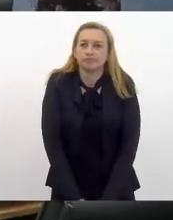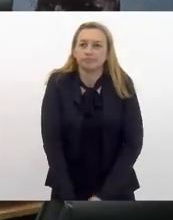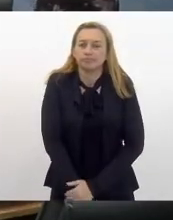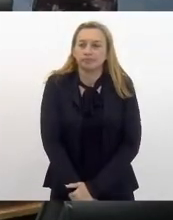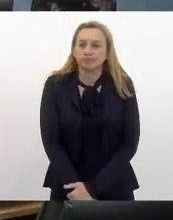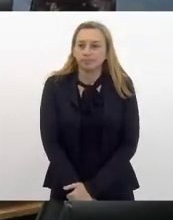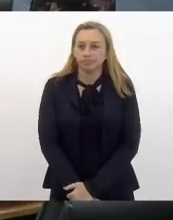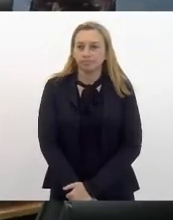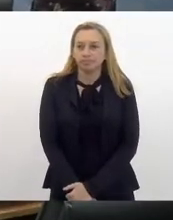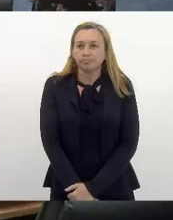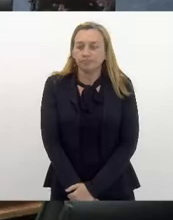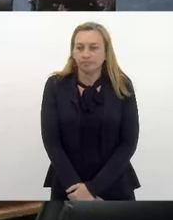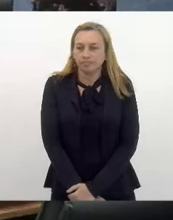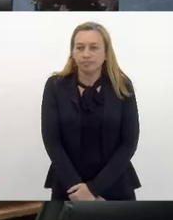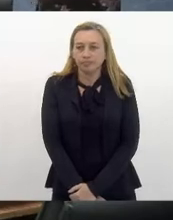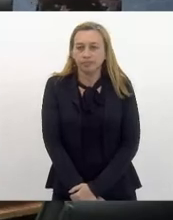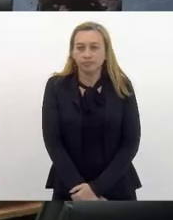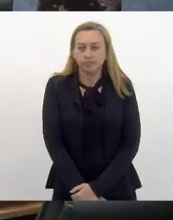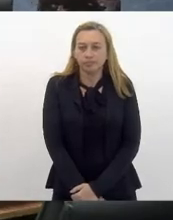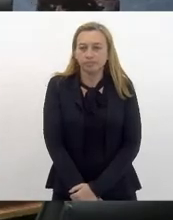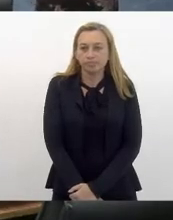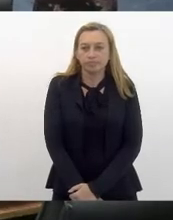E aí